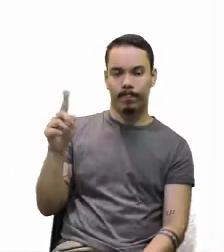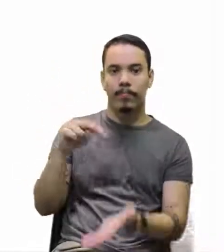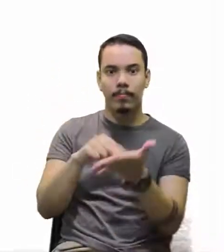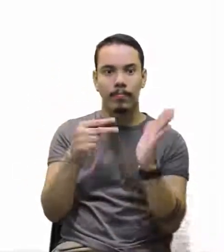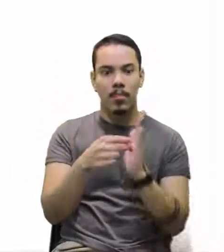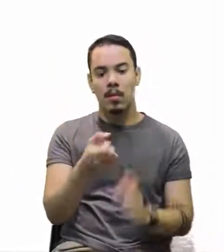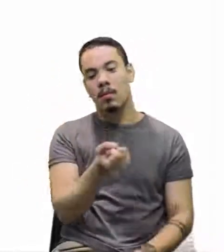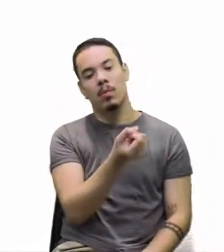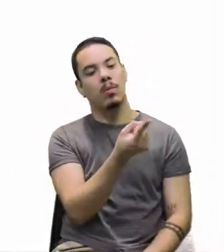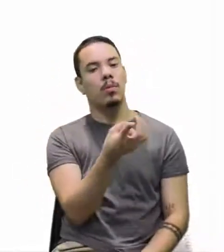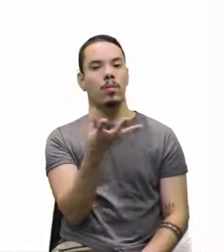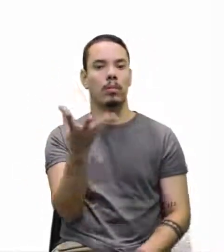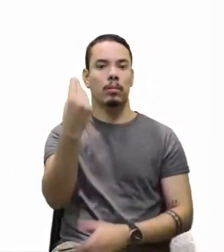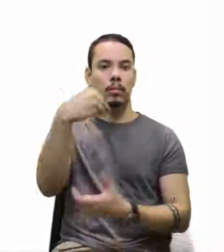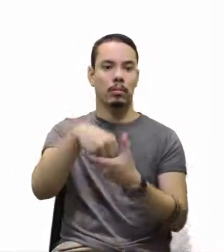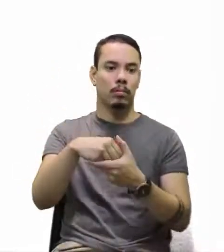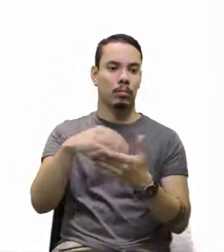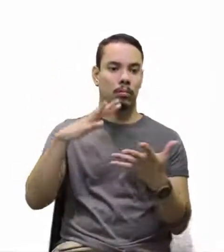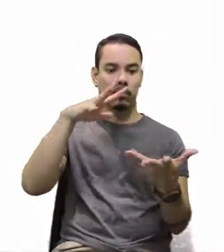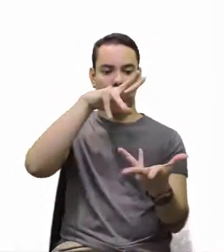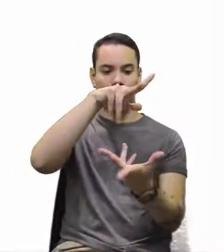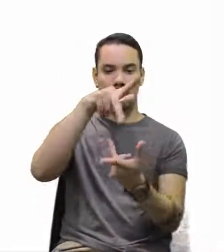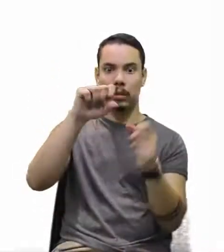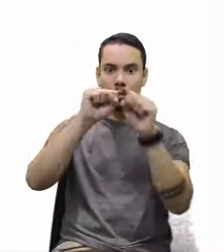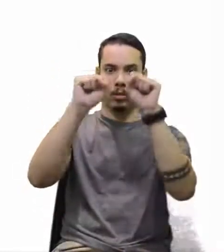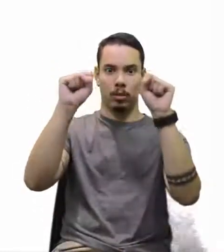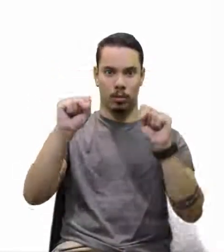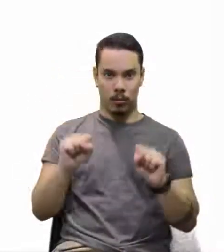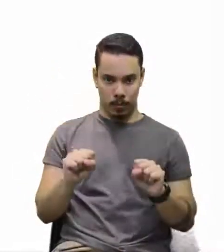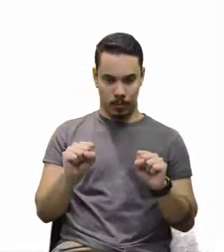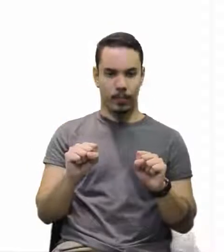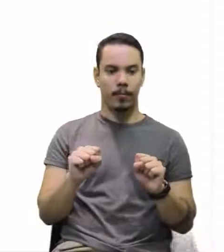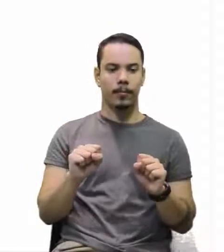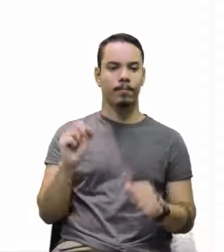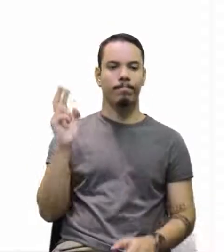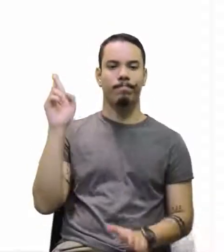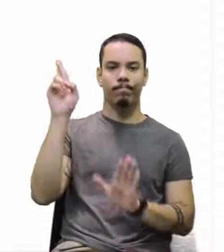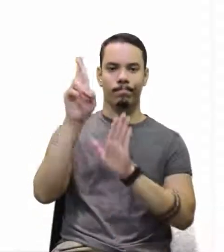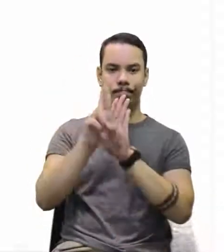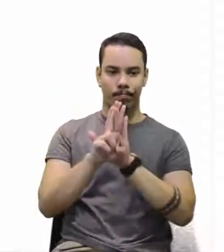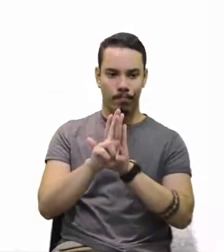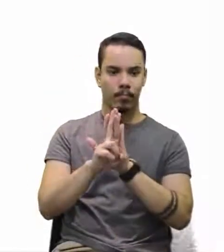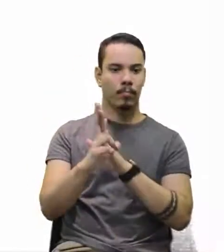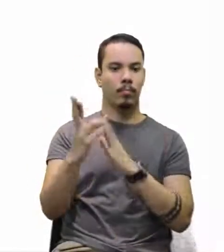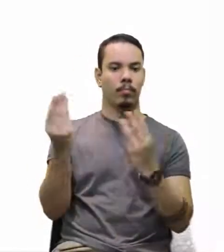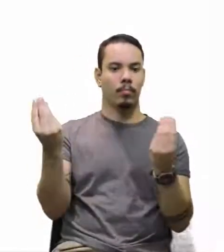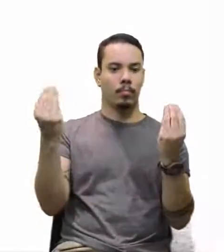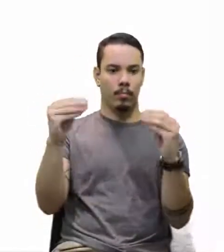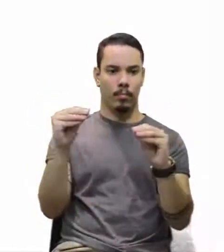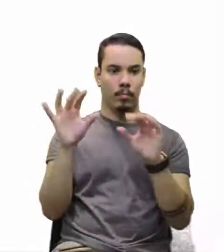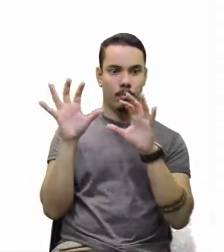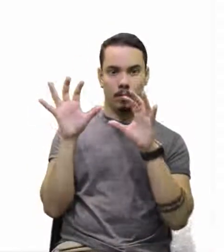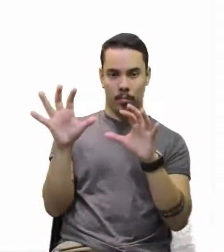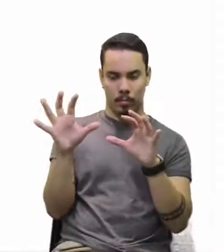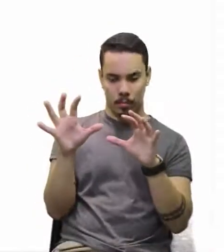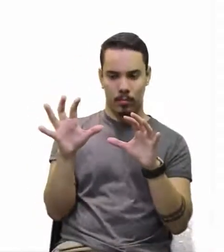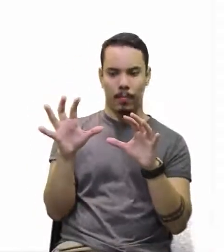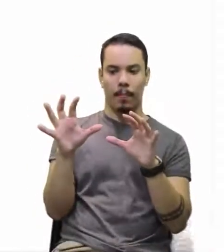grandezas no sistema internacional de medida. Tá? A representação do indutor é aquilo ali, com